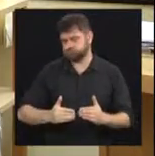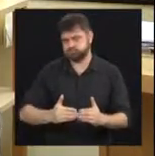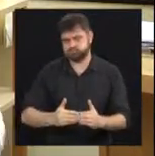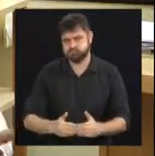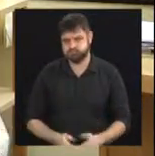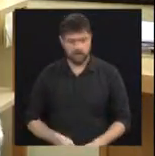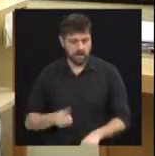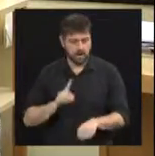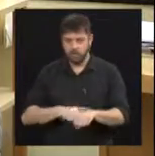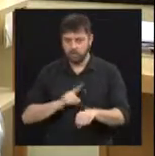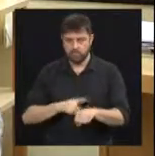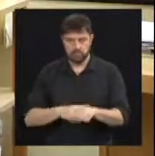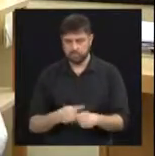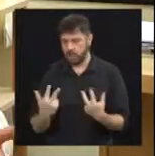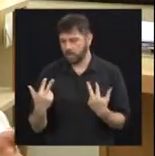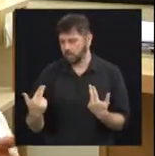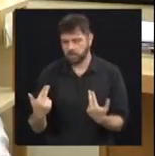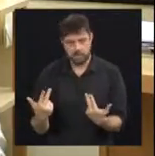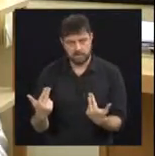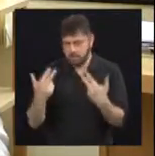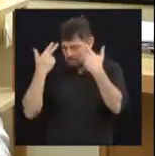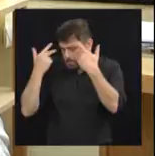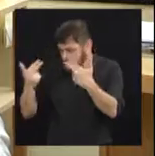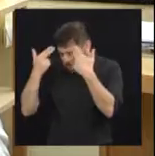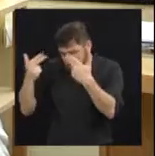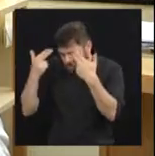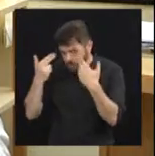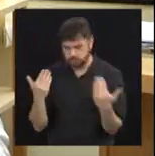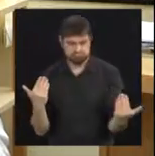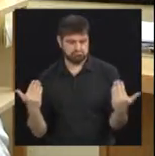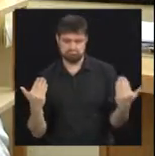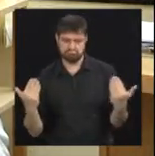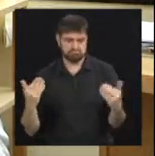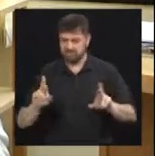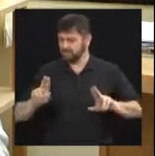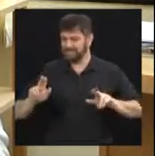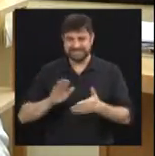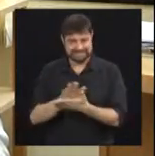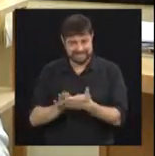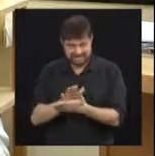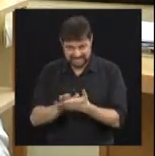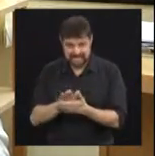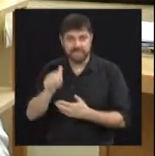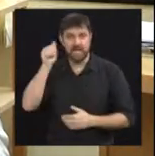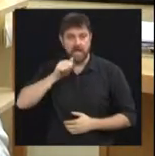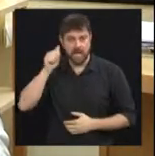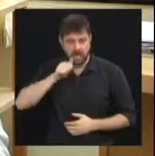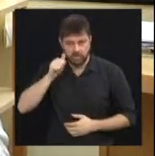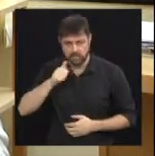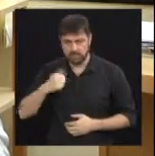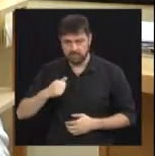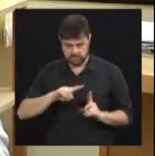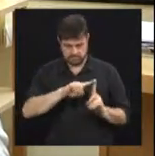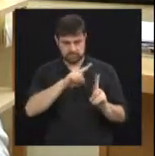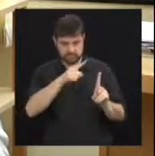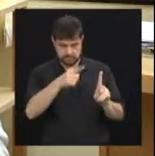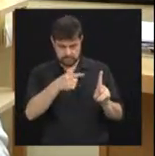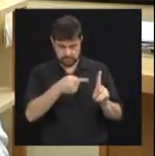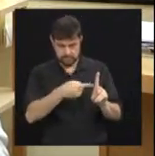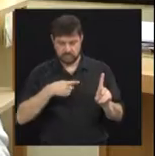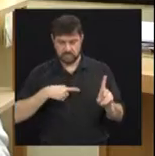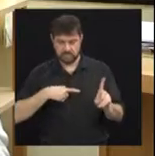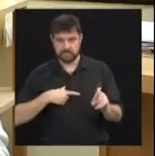deve transcorrer como se a gestação tivesse acontecido de forma natural. Então é necessário que a mulher, a gestante, seja assistida por